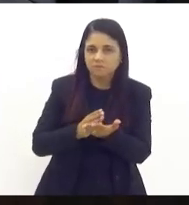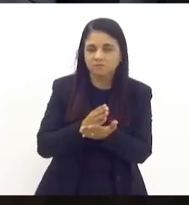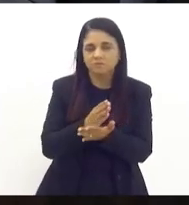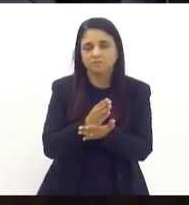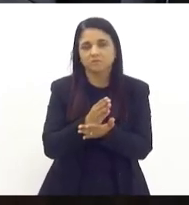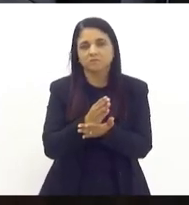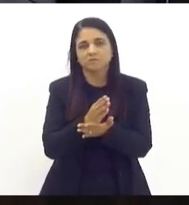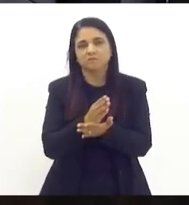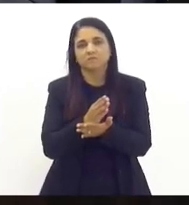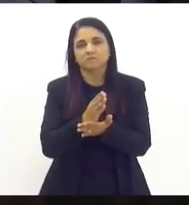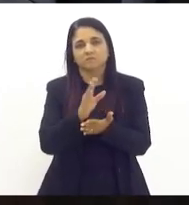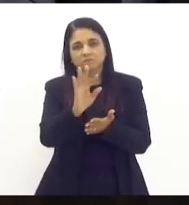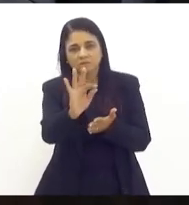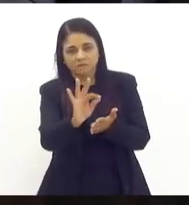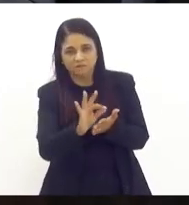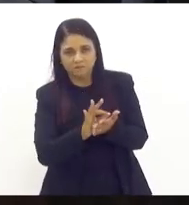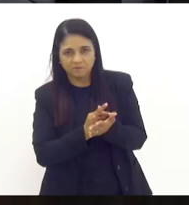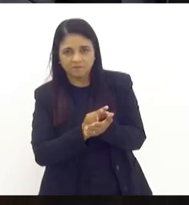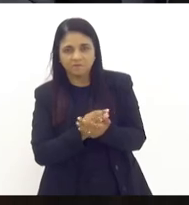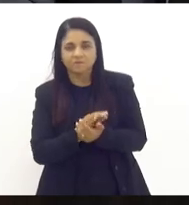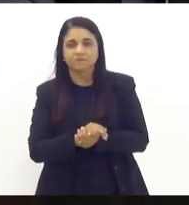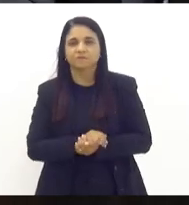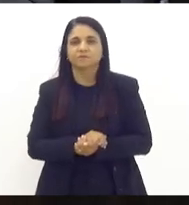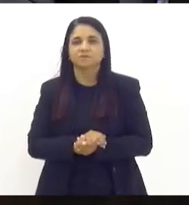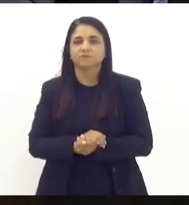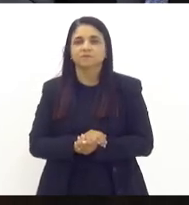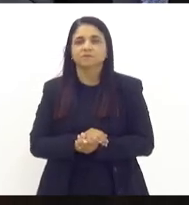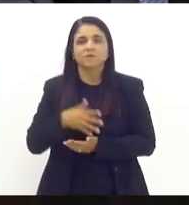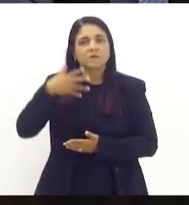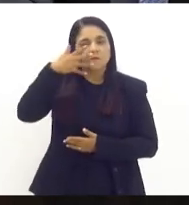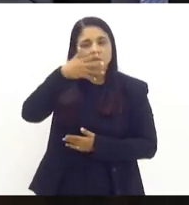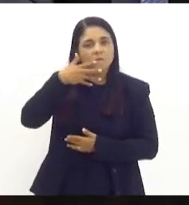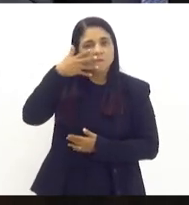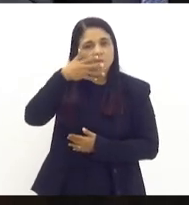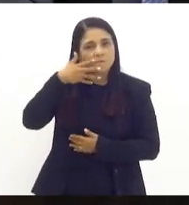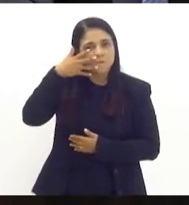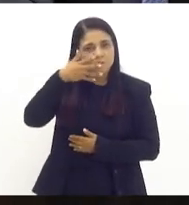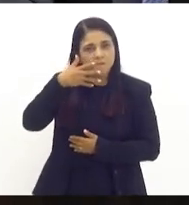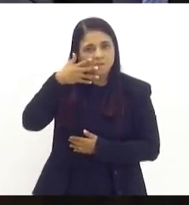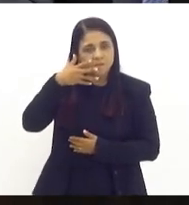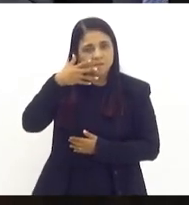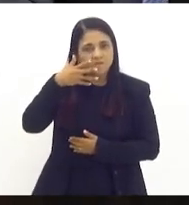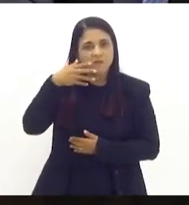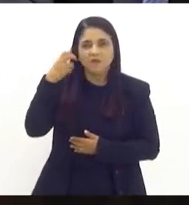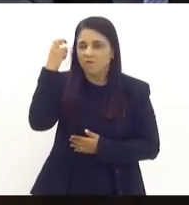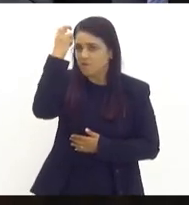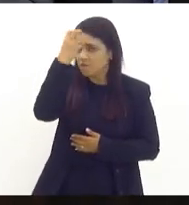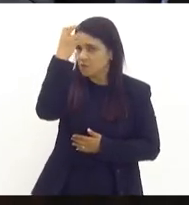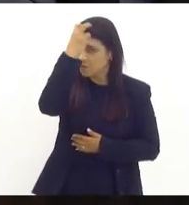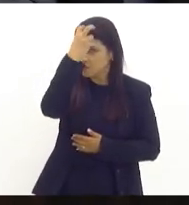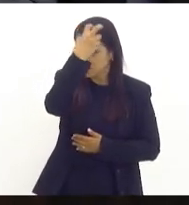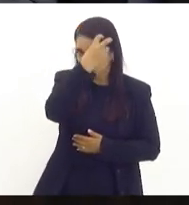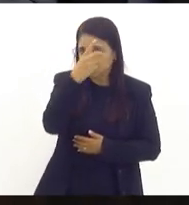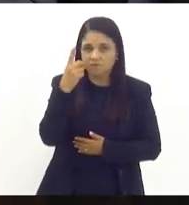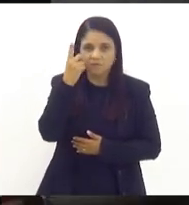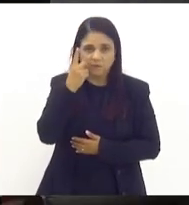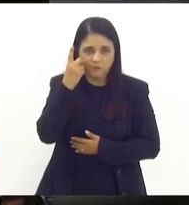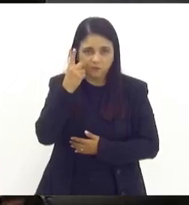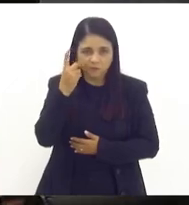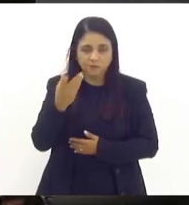aprovado vai autógrafo com a palavra Nossa Verônica Lima